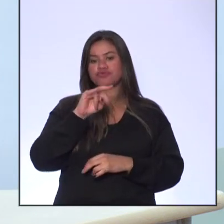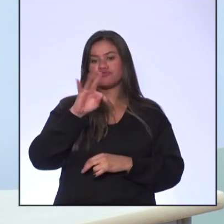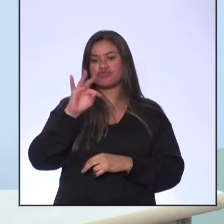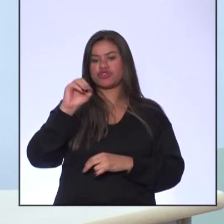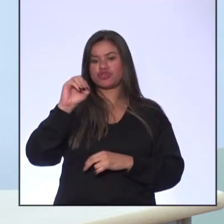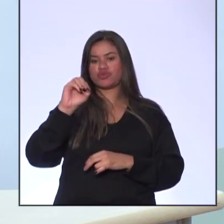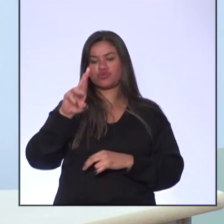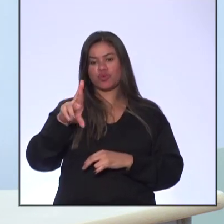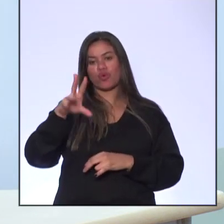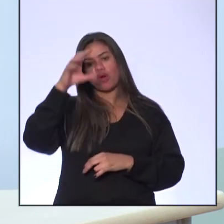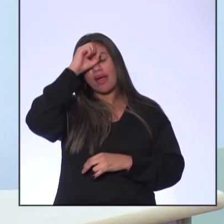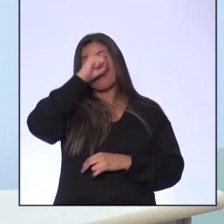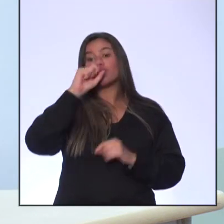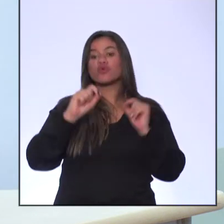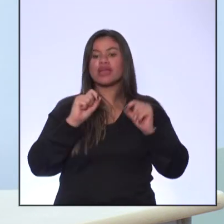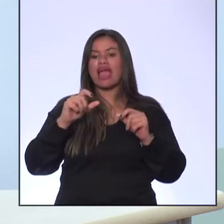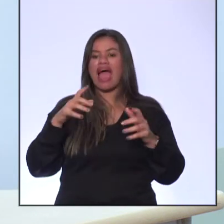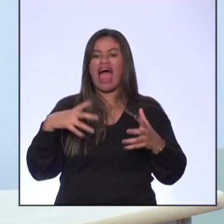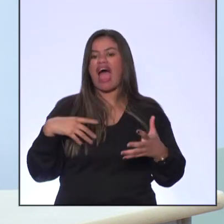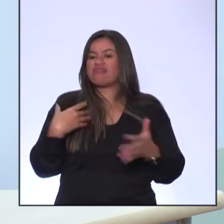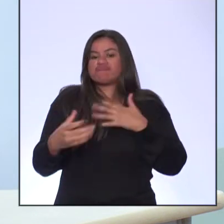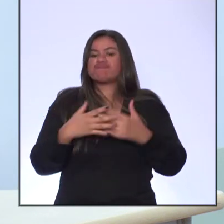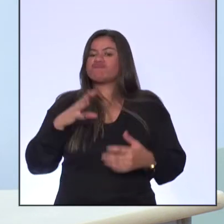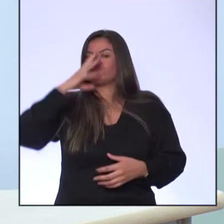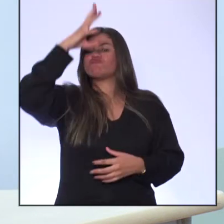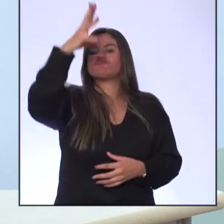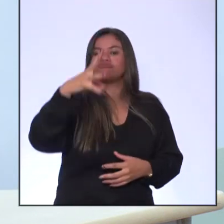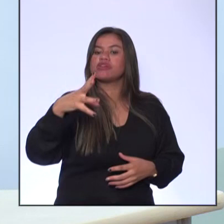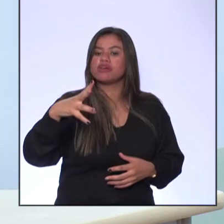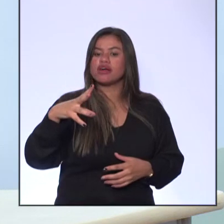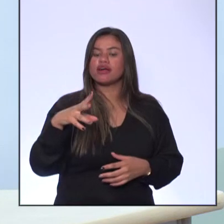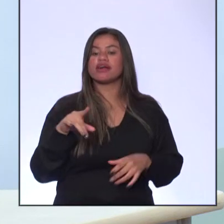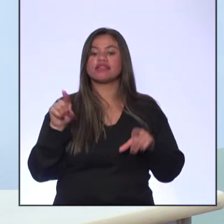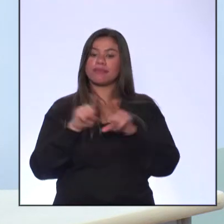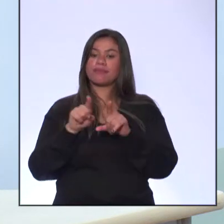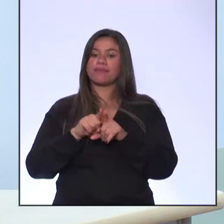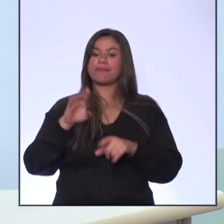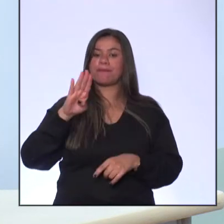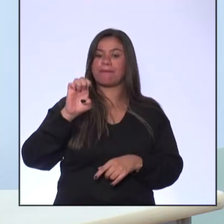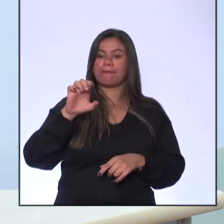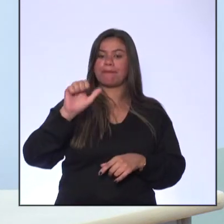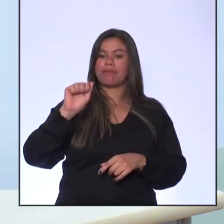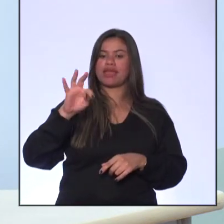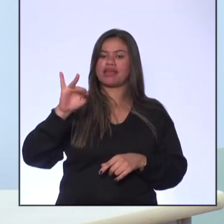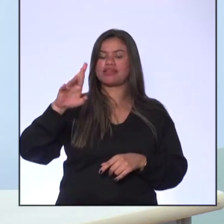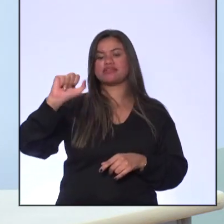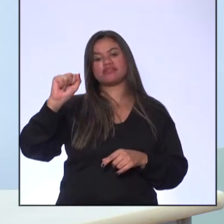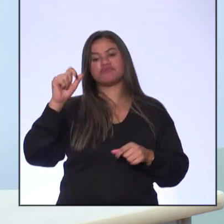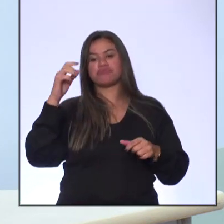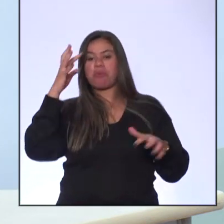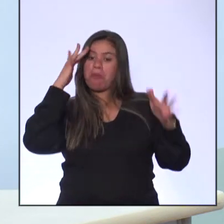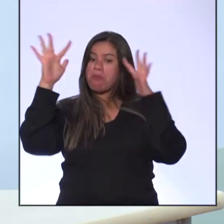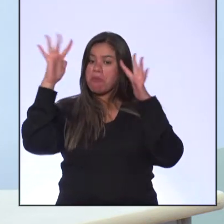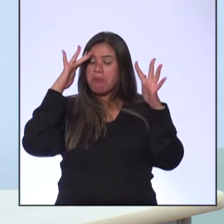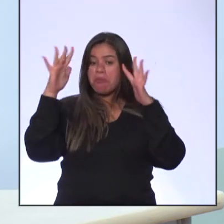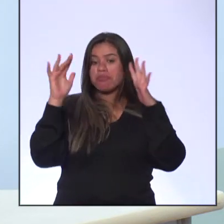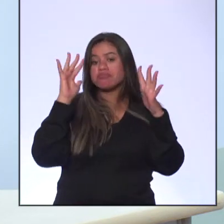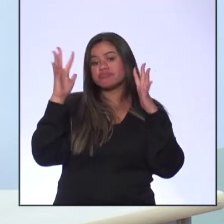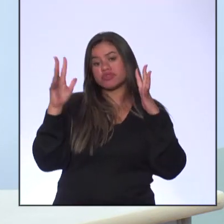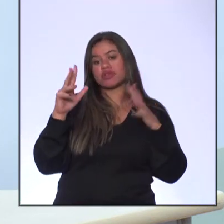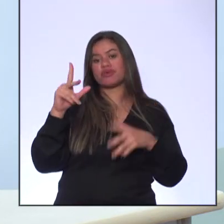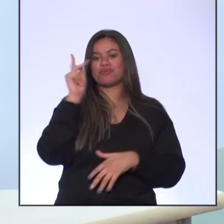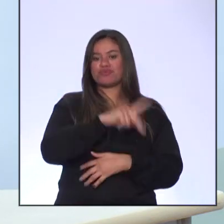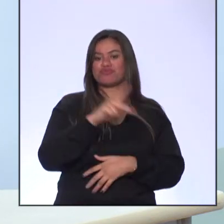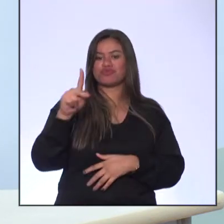foi impulsivo. A Beatriz disse que está vendo os conceitos dela. O professor Sérgio está aqui